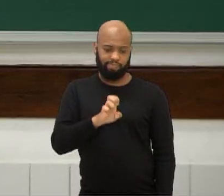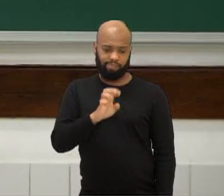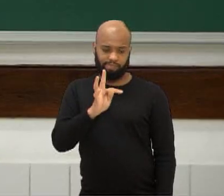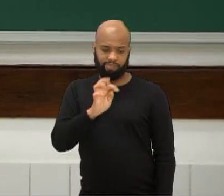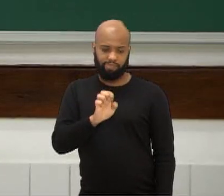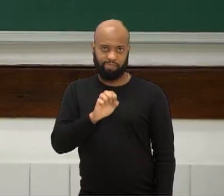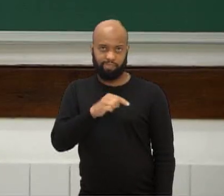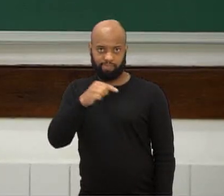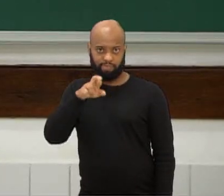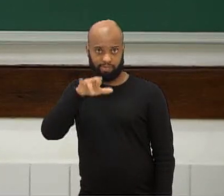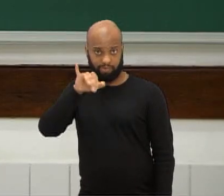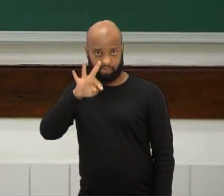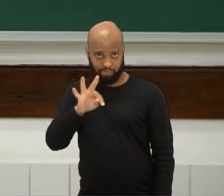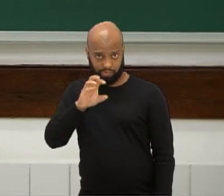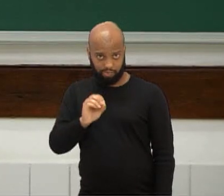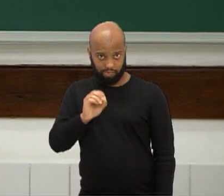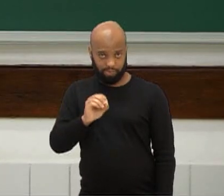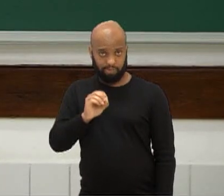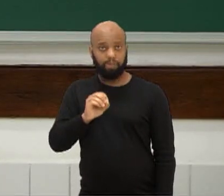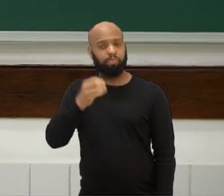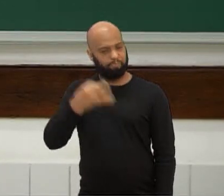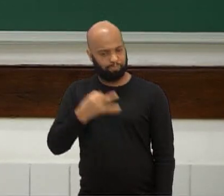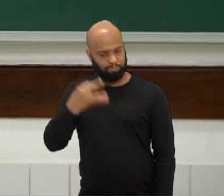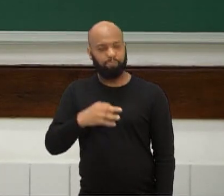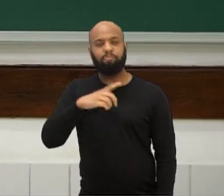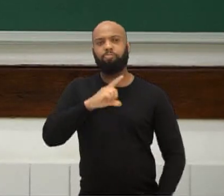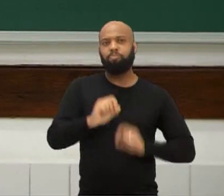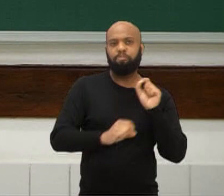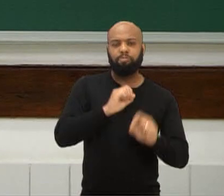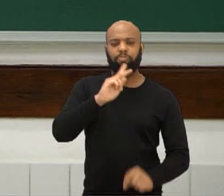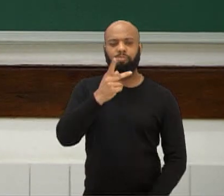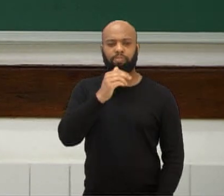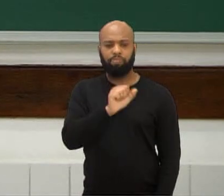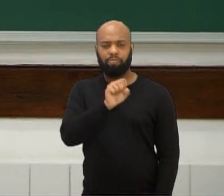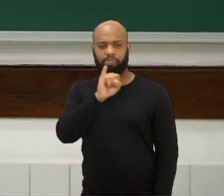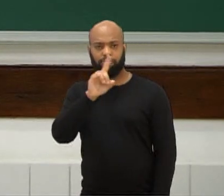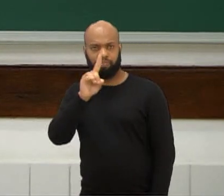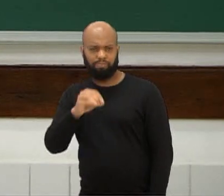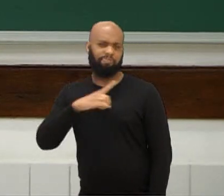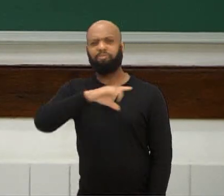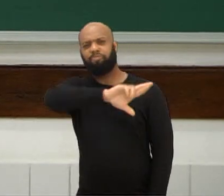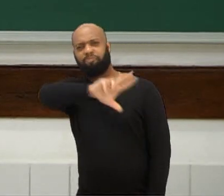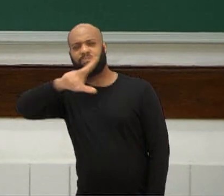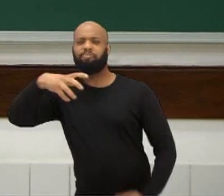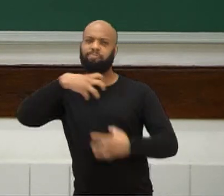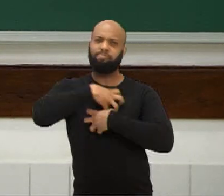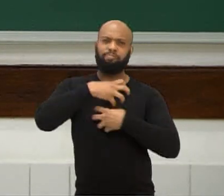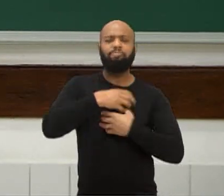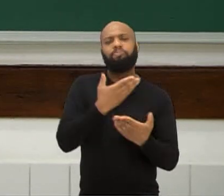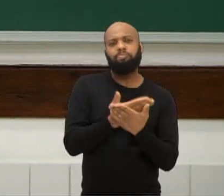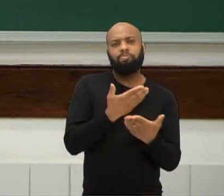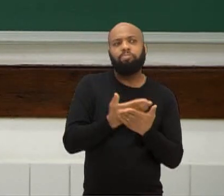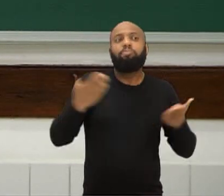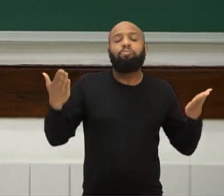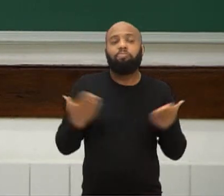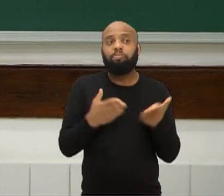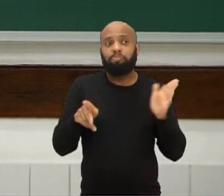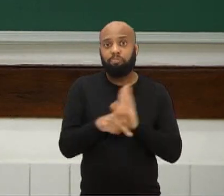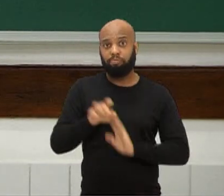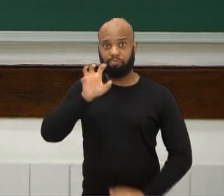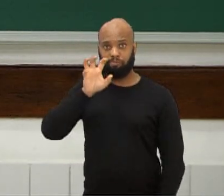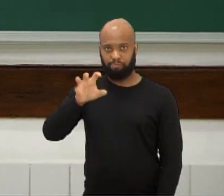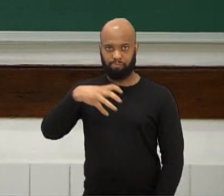estudamos. O pretérito ha sido, ha hecho, enfim, né? Várias outras formas verbais que nós estudamos do